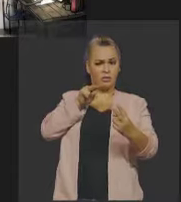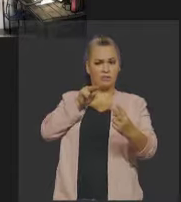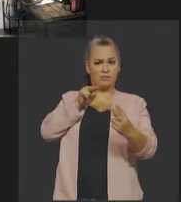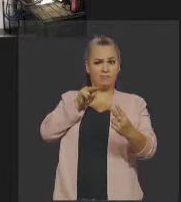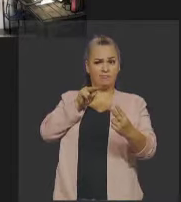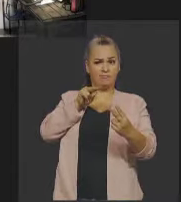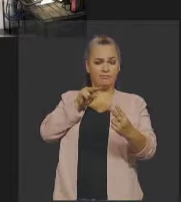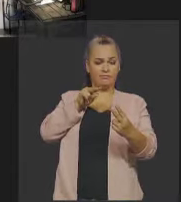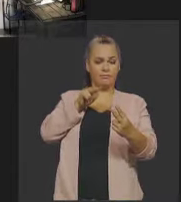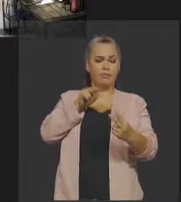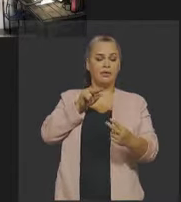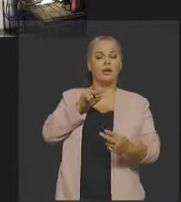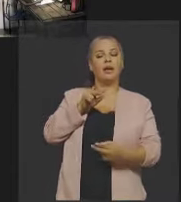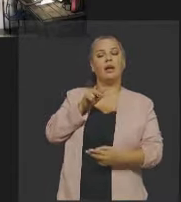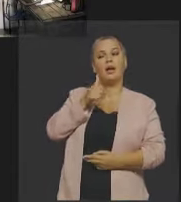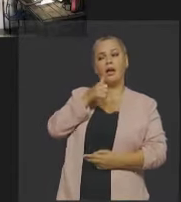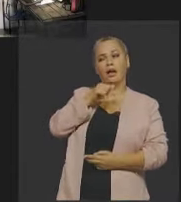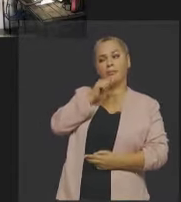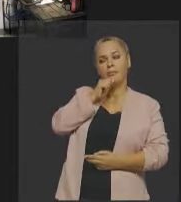responde, ora,